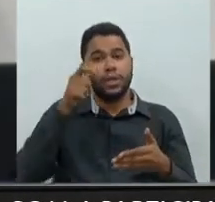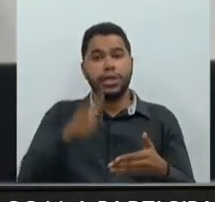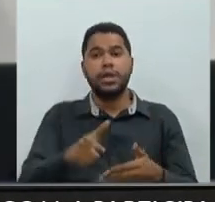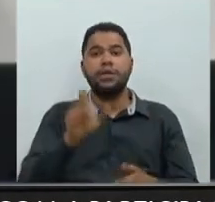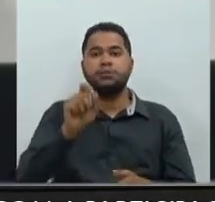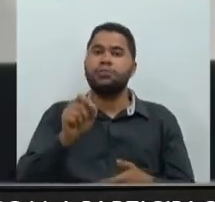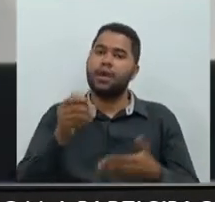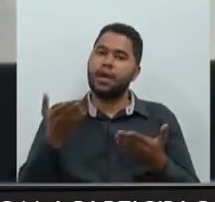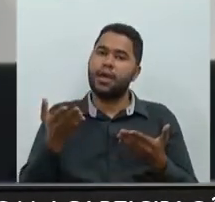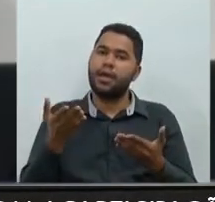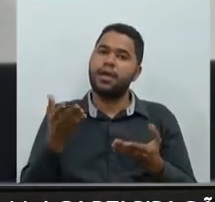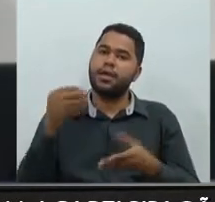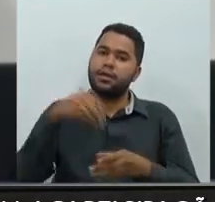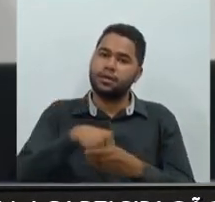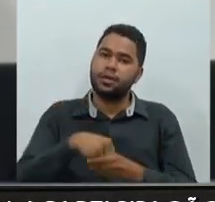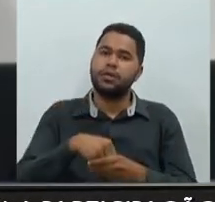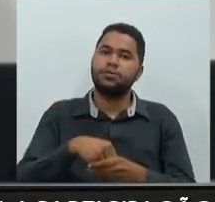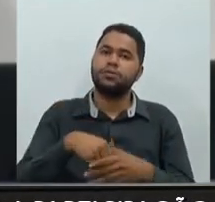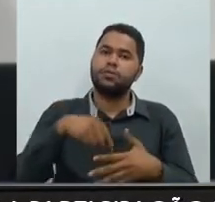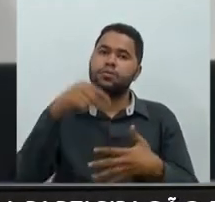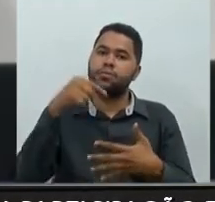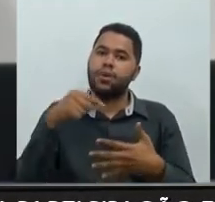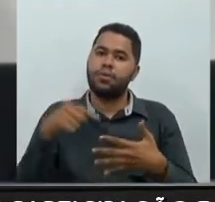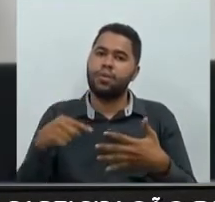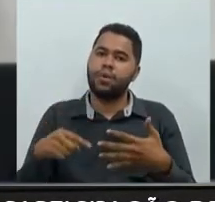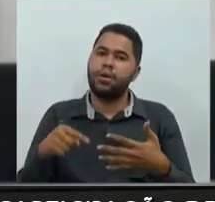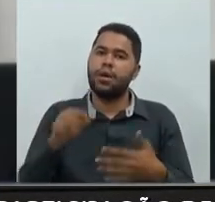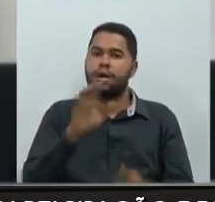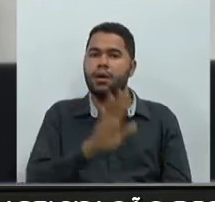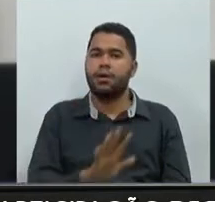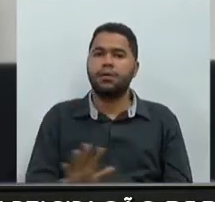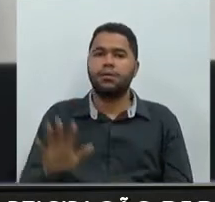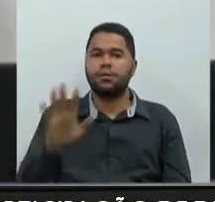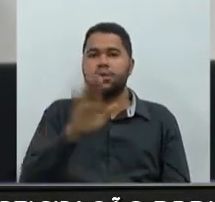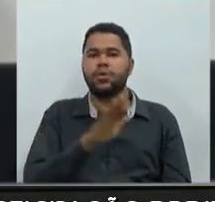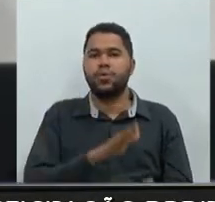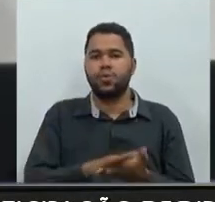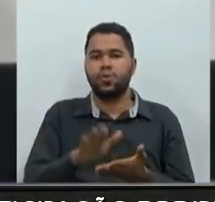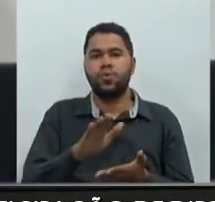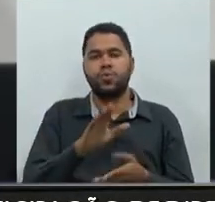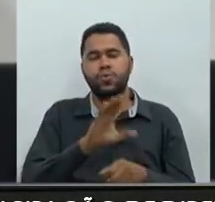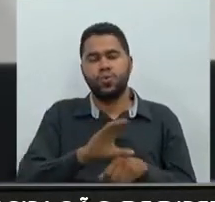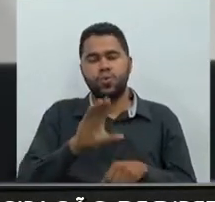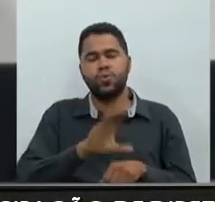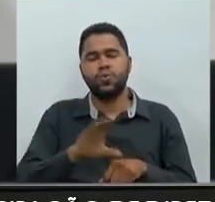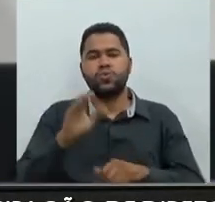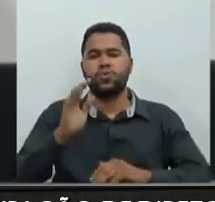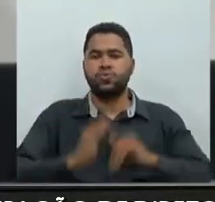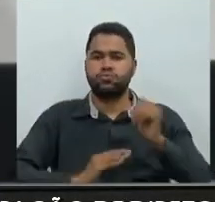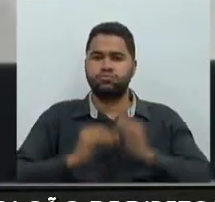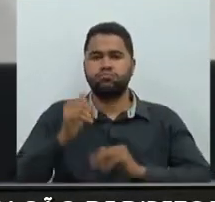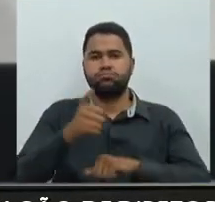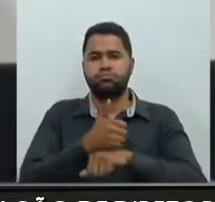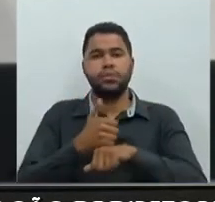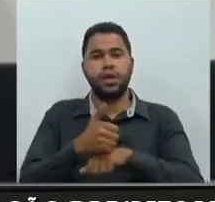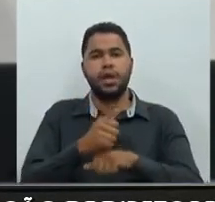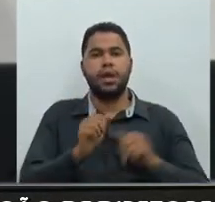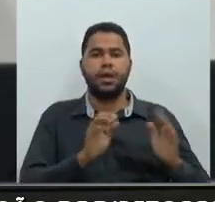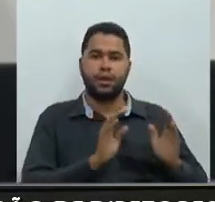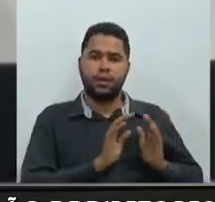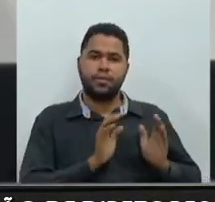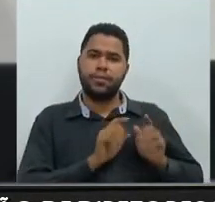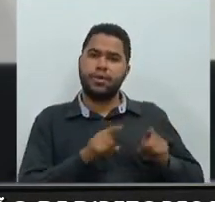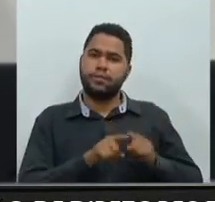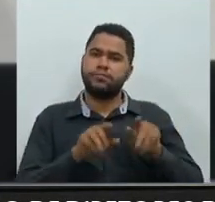é levar para dentro das suas unidades a ampliação de cursos profissionalizantes. As APAES também são